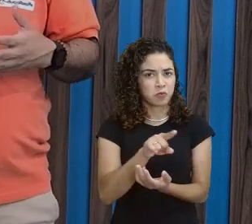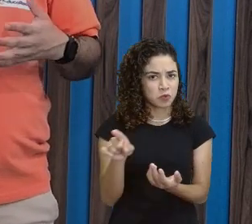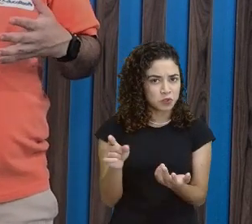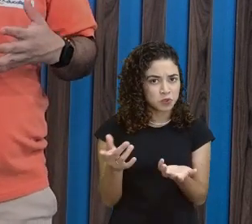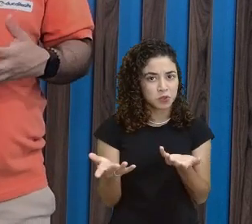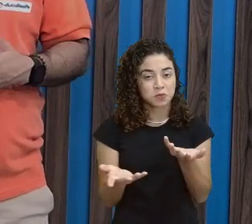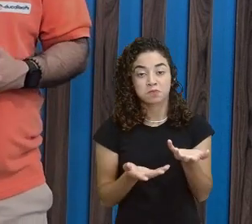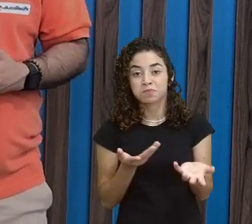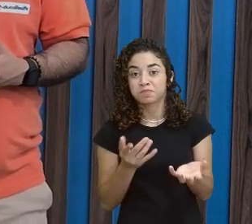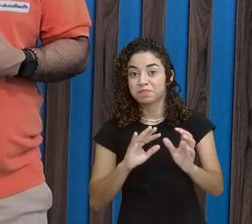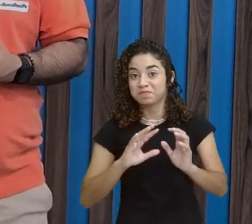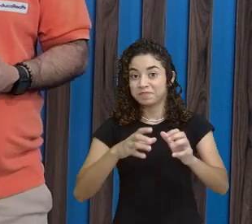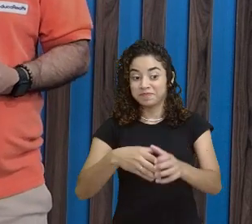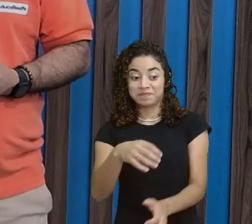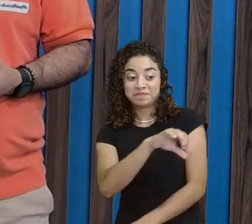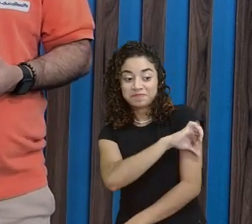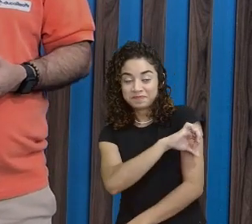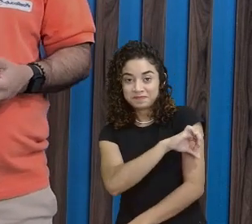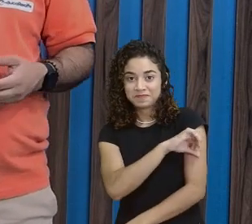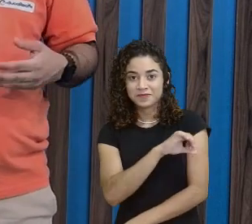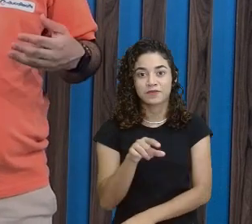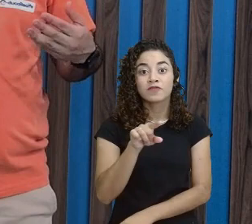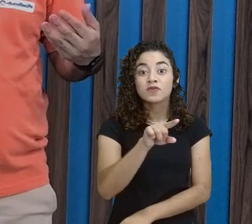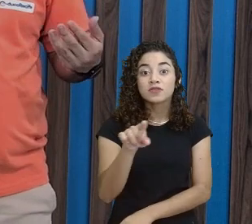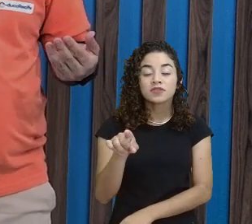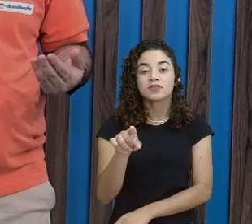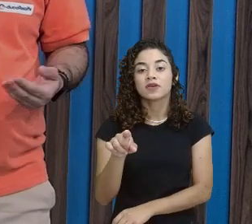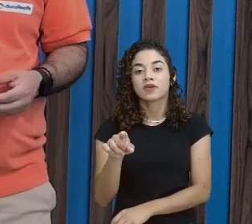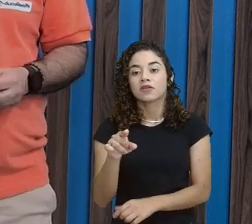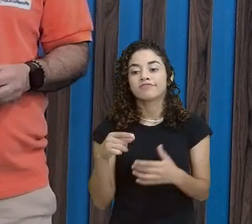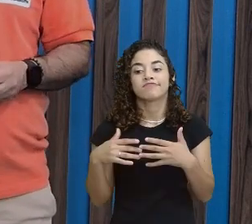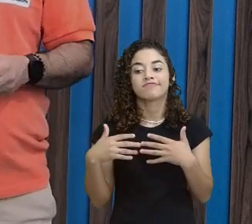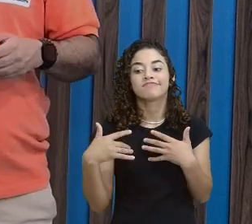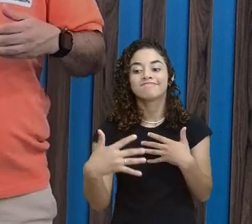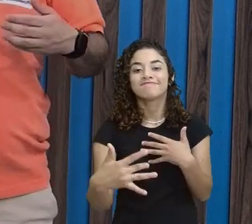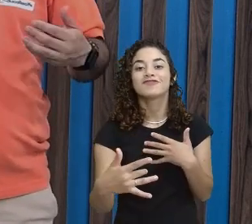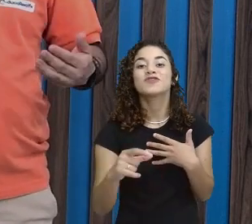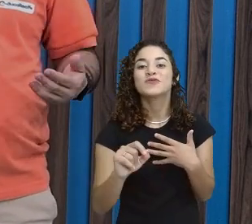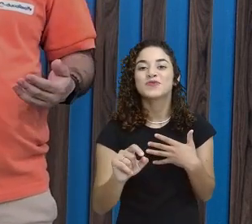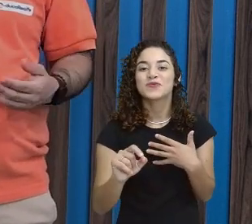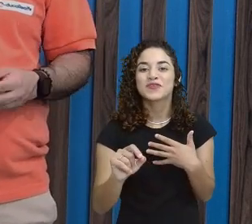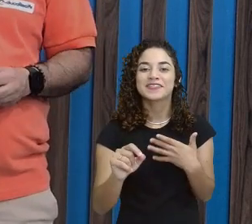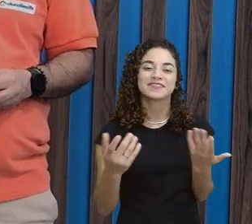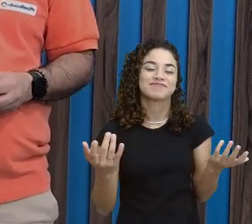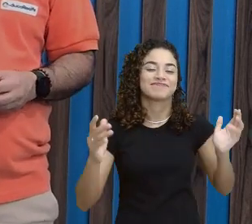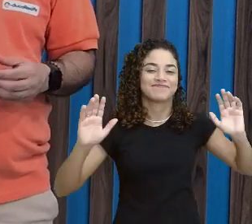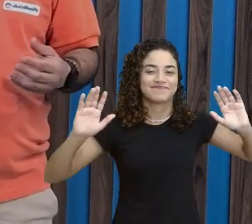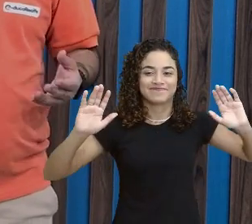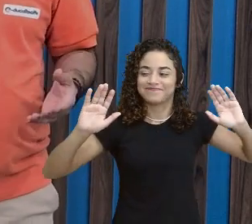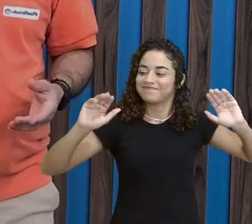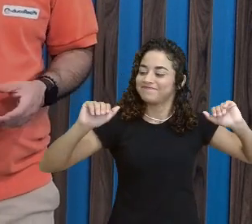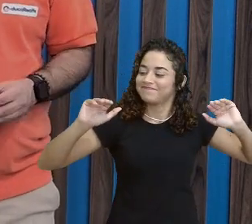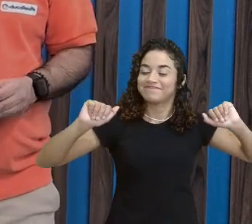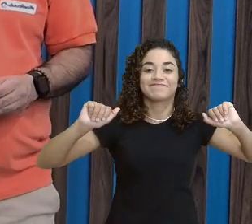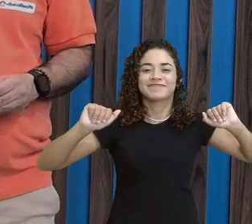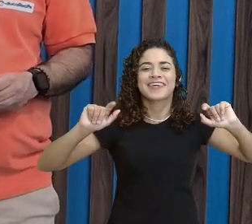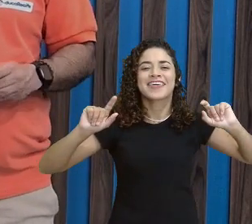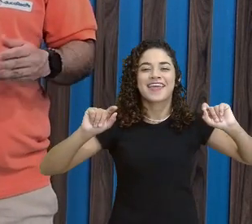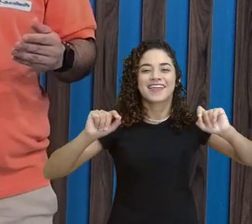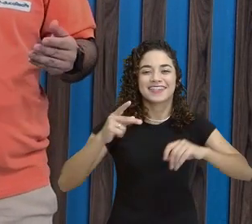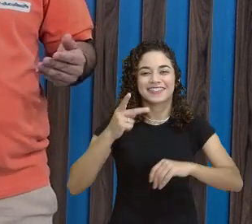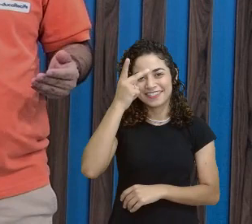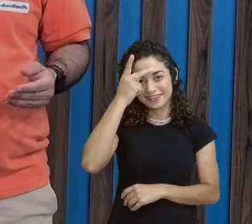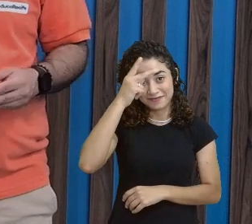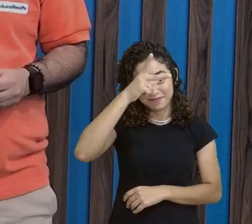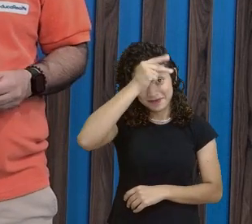vocês, turmas do 9º ano, vocês estarão se despedindo da Prefeitura do Recife,